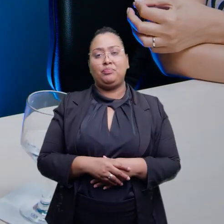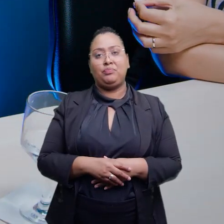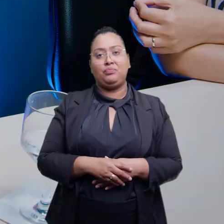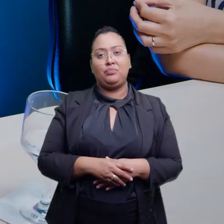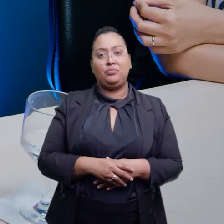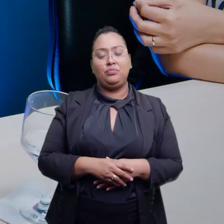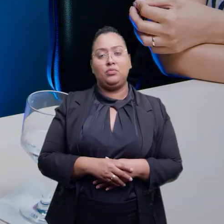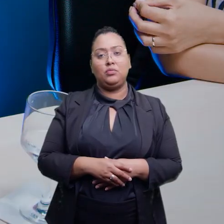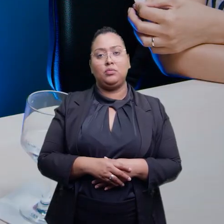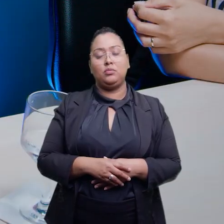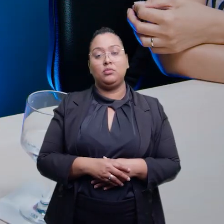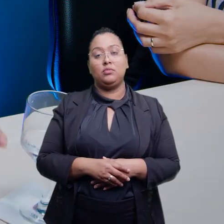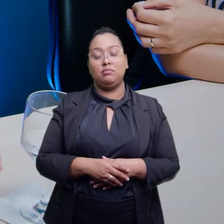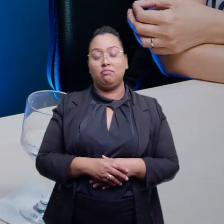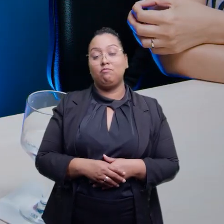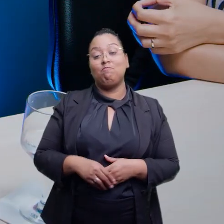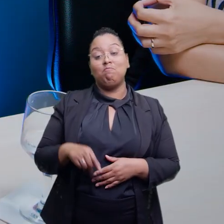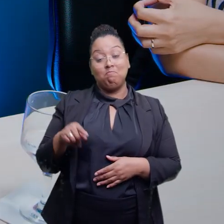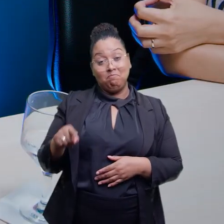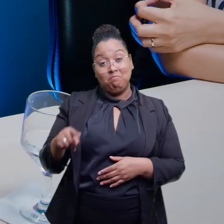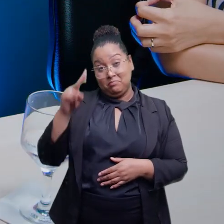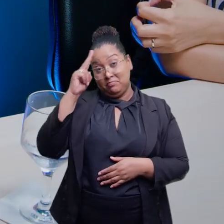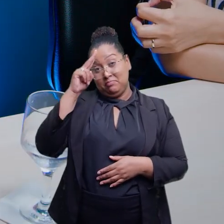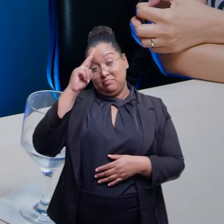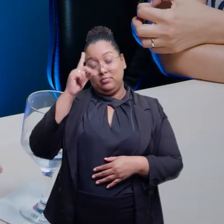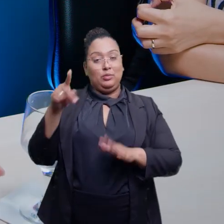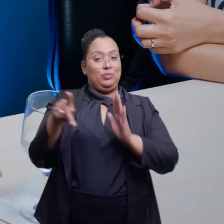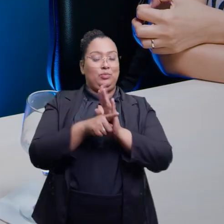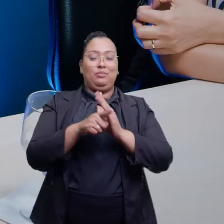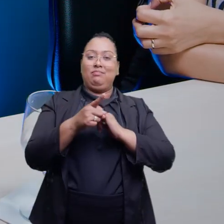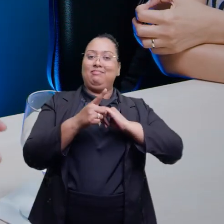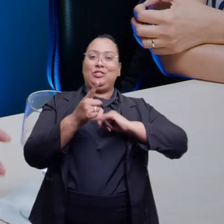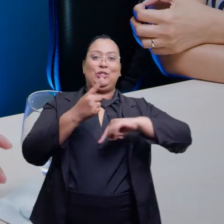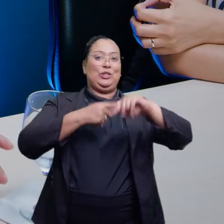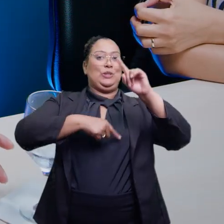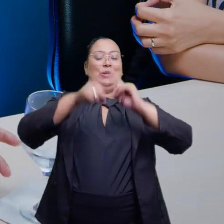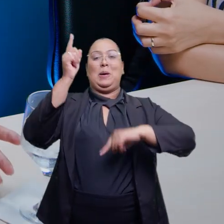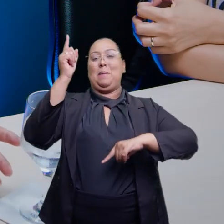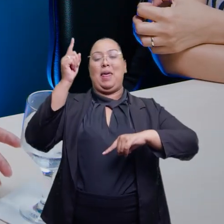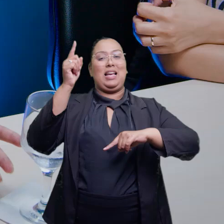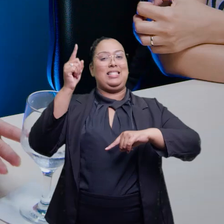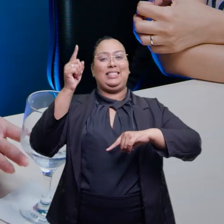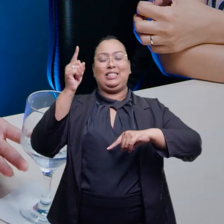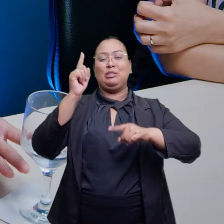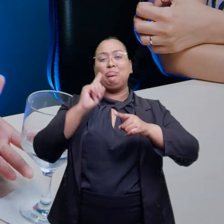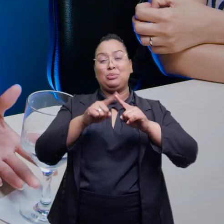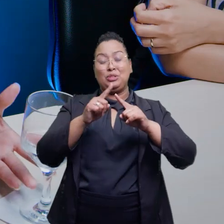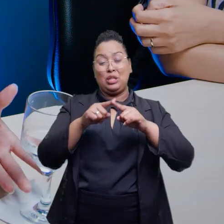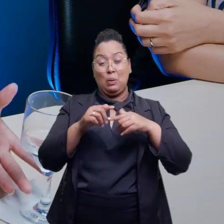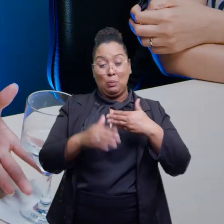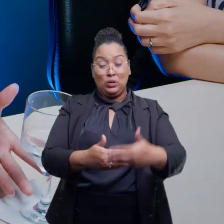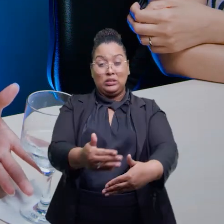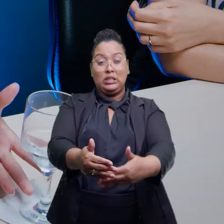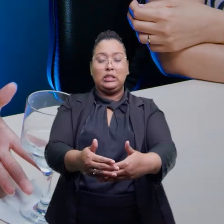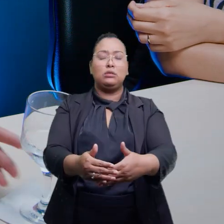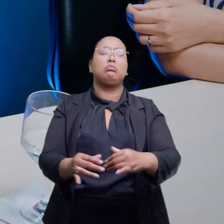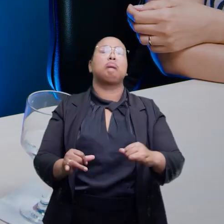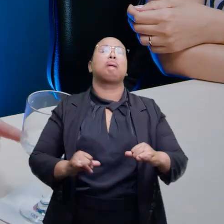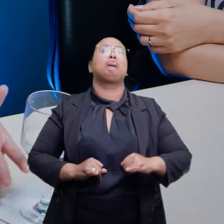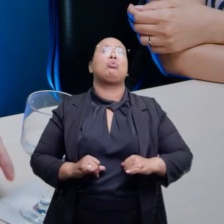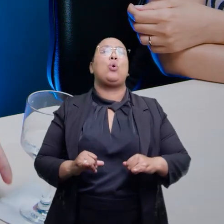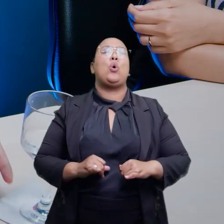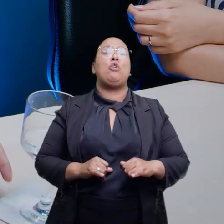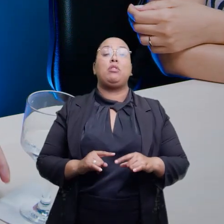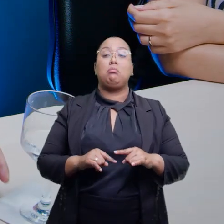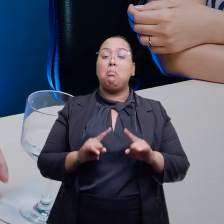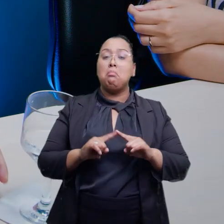eu falei, é uma história de superação. Porque é um processo que foi doloroso, mas é